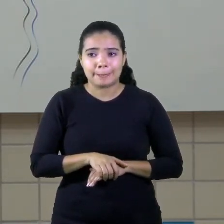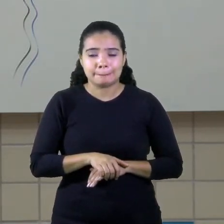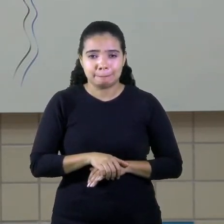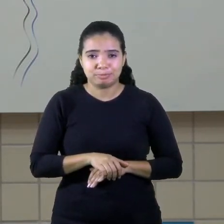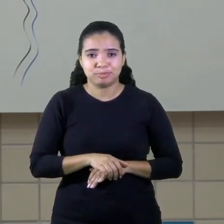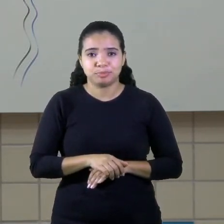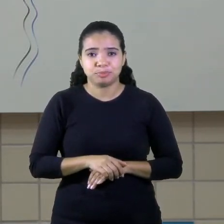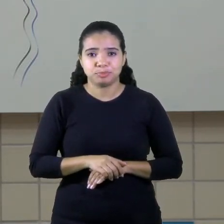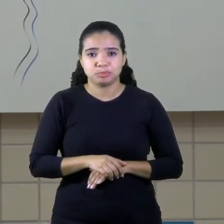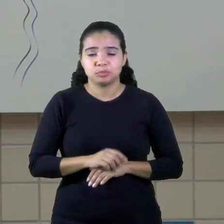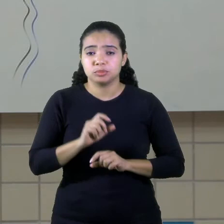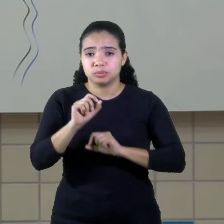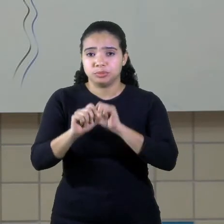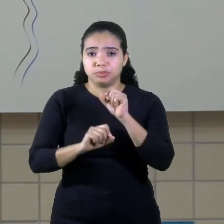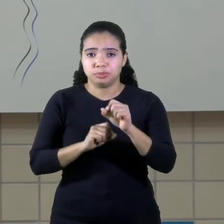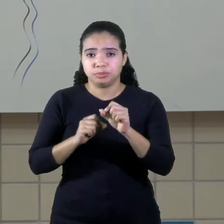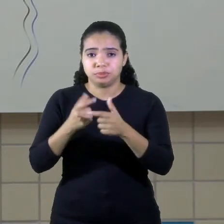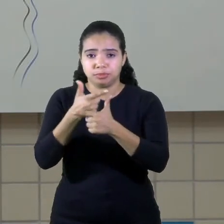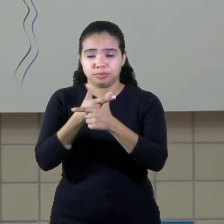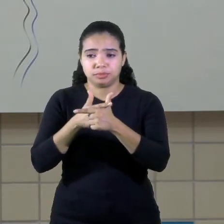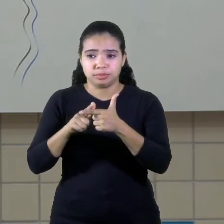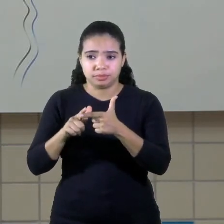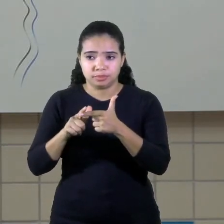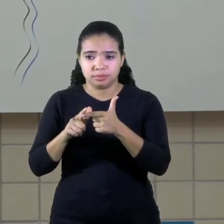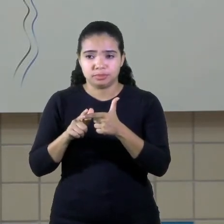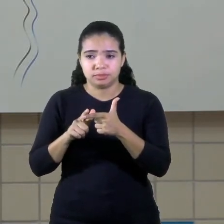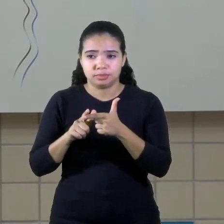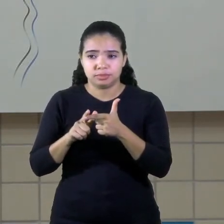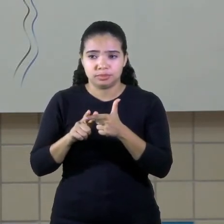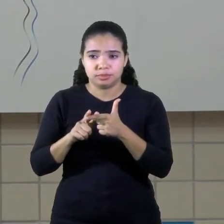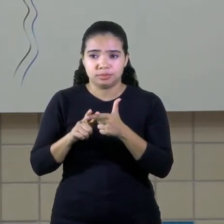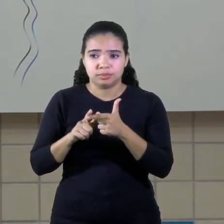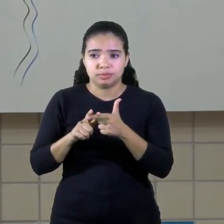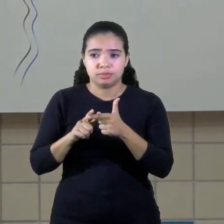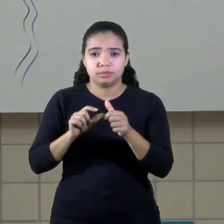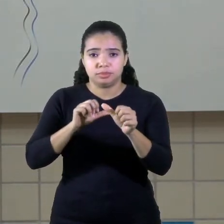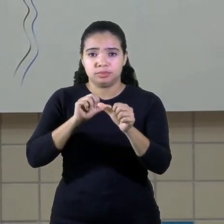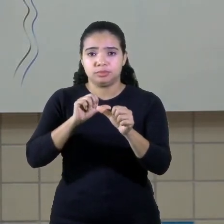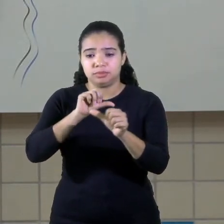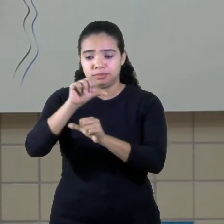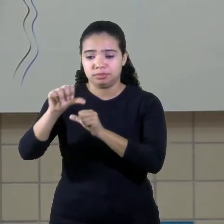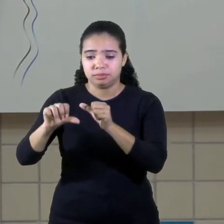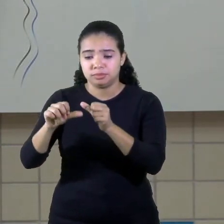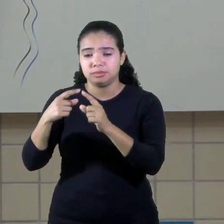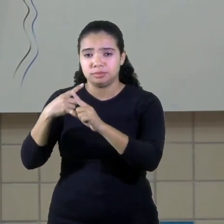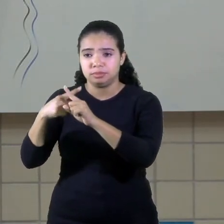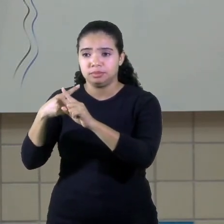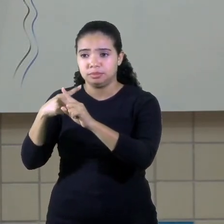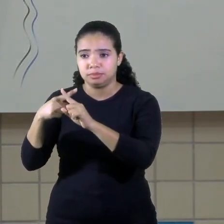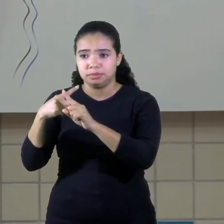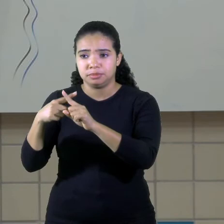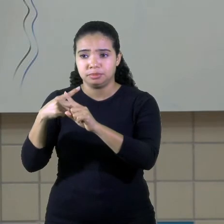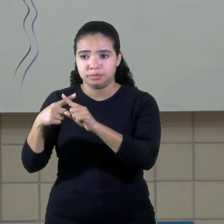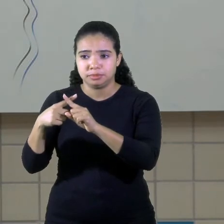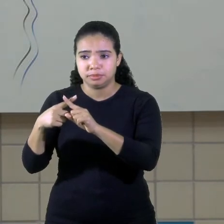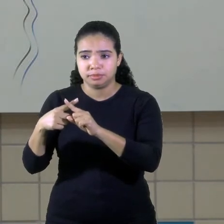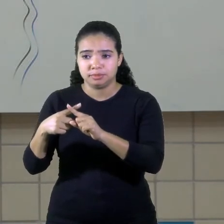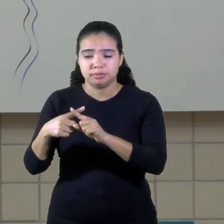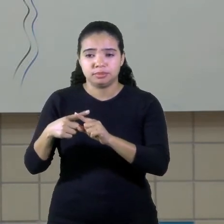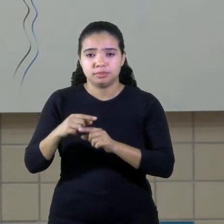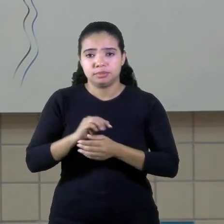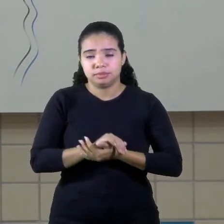repetido. O que estava dividindo, eu vou jogar para o outro lado multiplicando. Então eu vou fazer tudo isso aqui multiplicado por